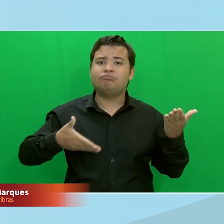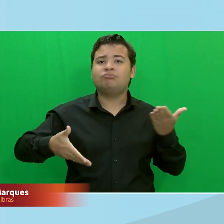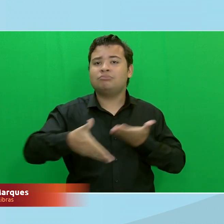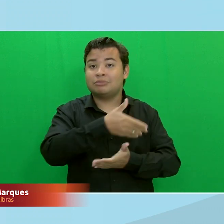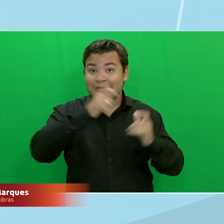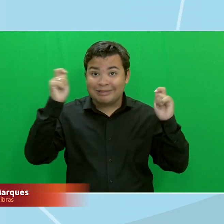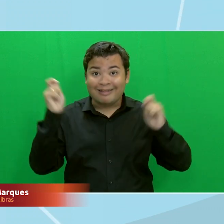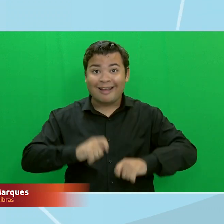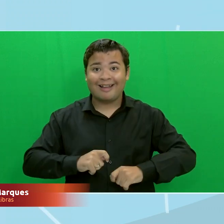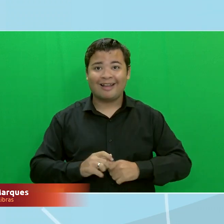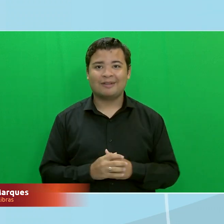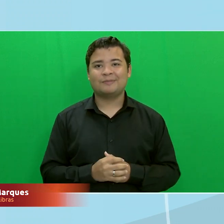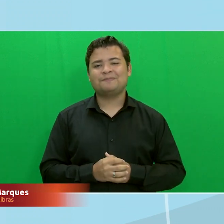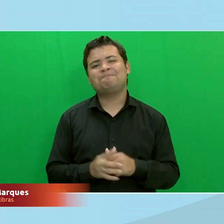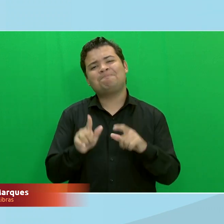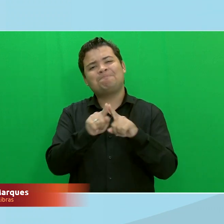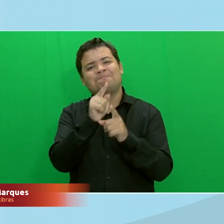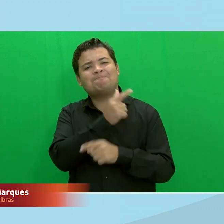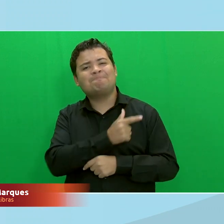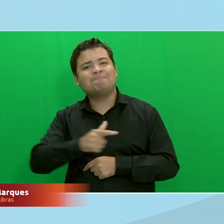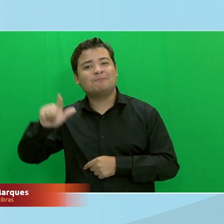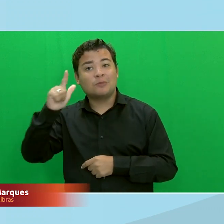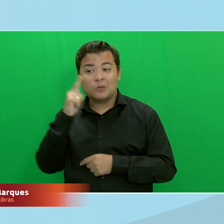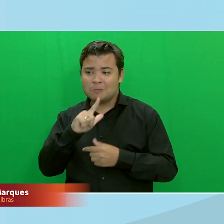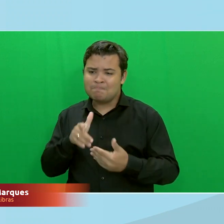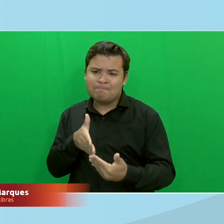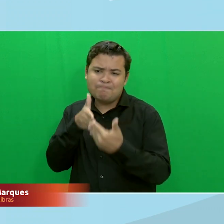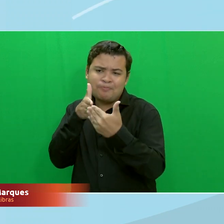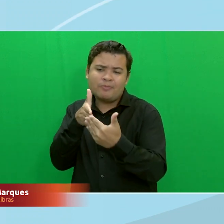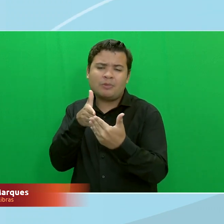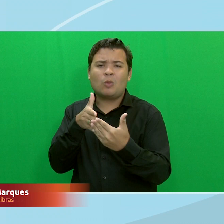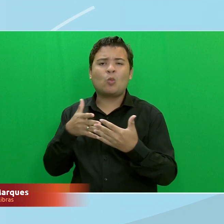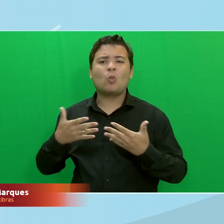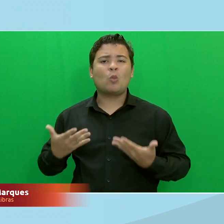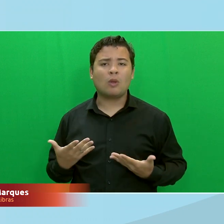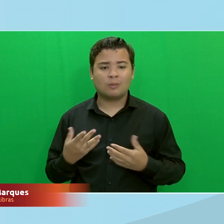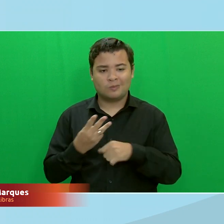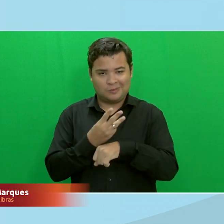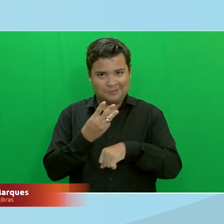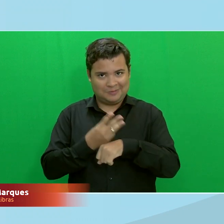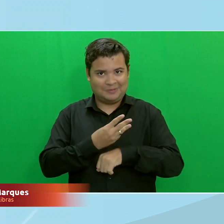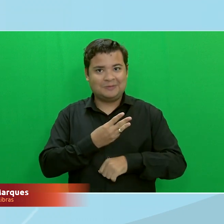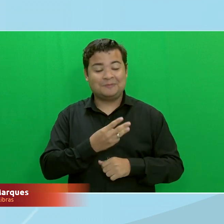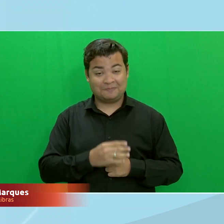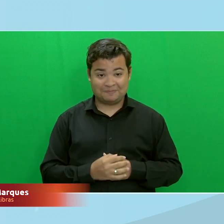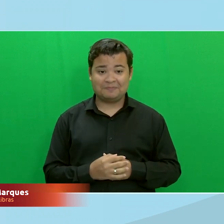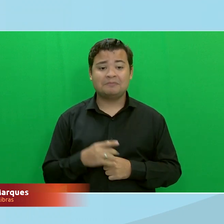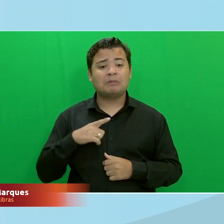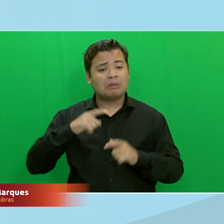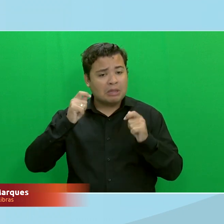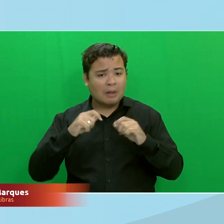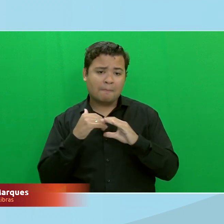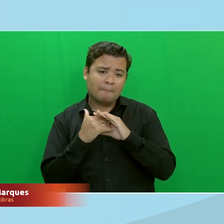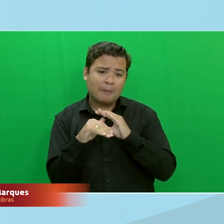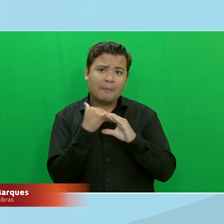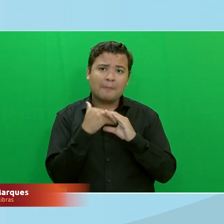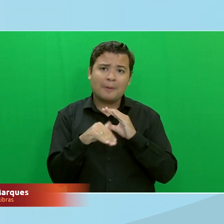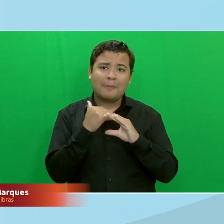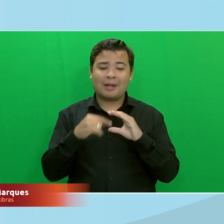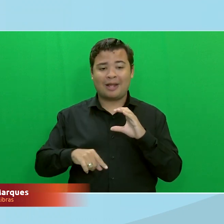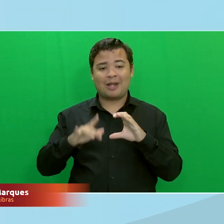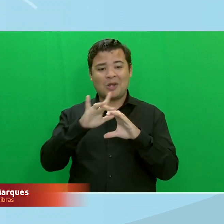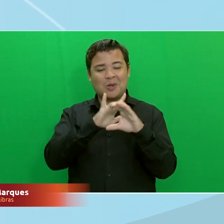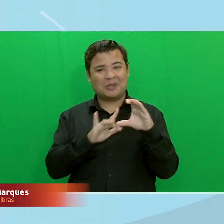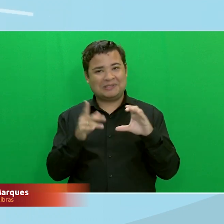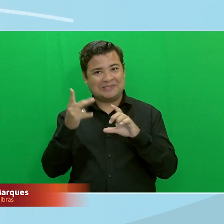gente. Outro canal de comunicação direto com você é o WhatsApp. Você pode conversar diretamente com o Conexões,